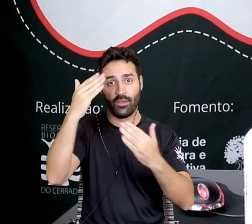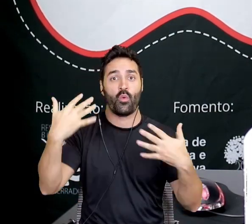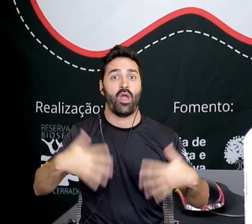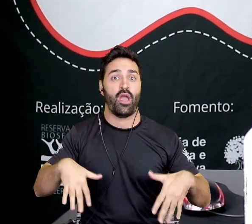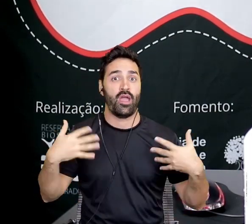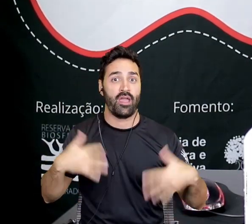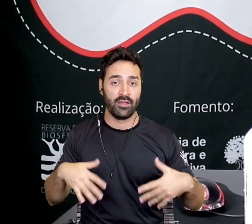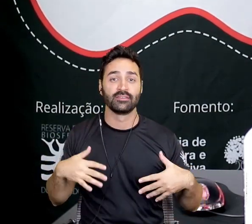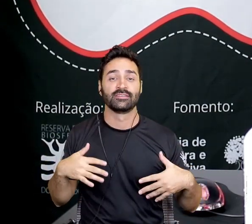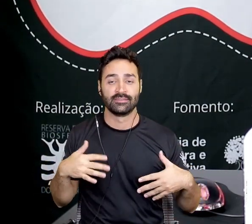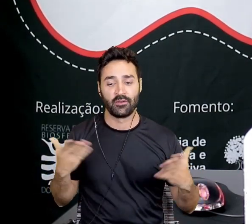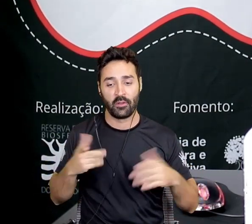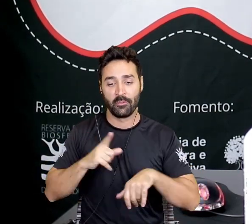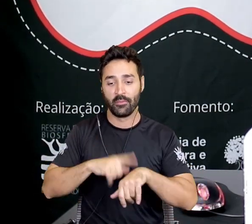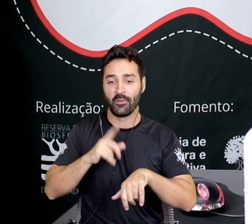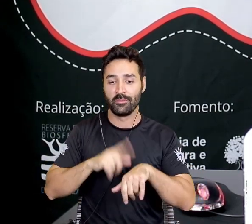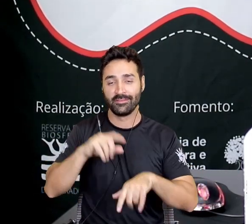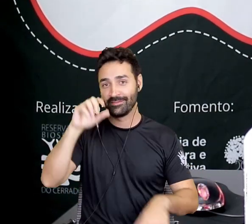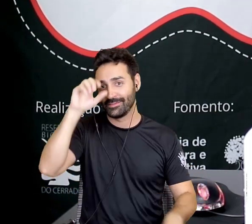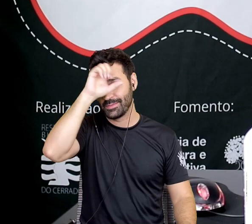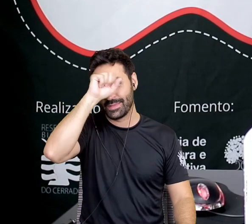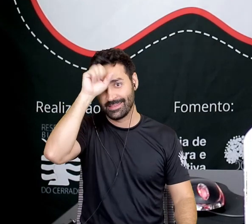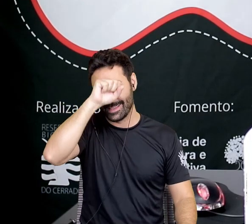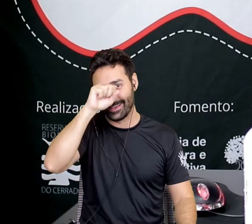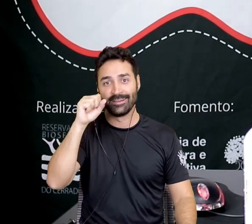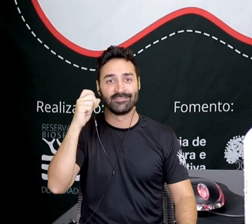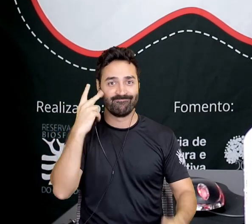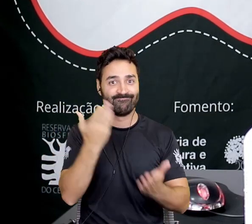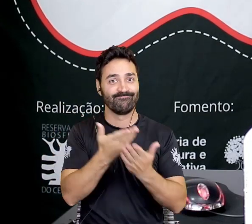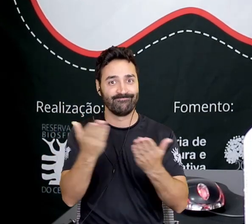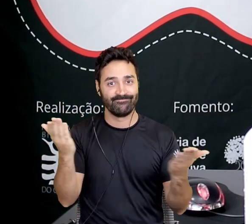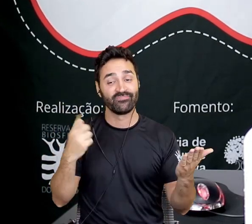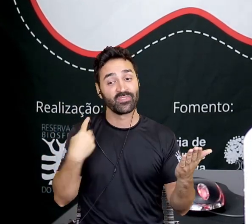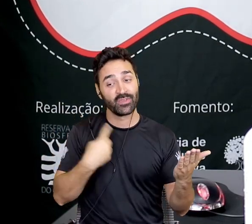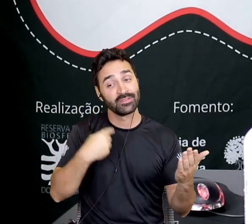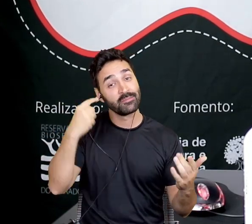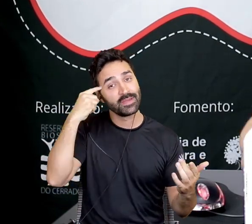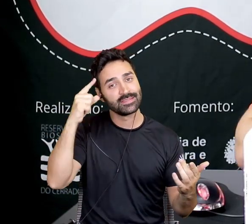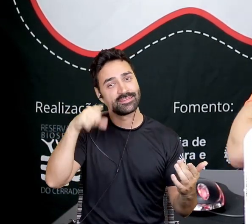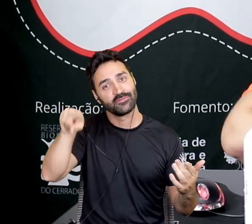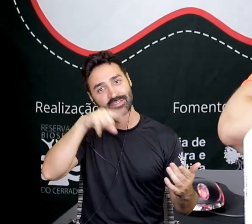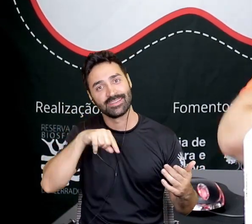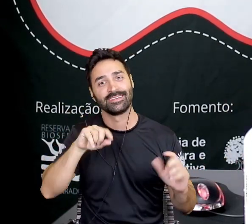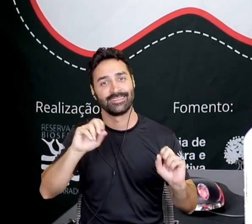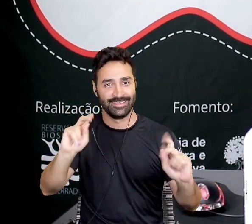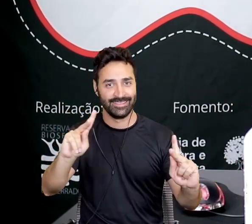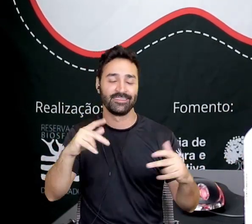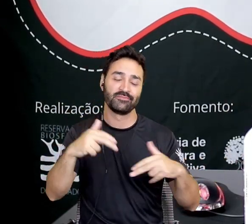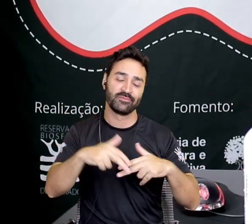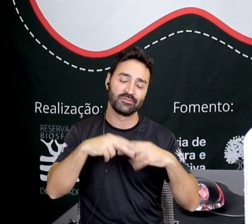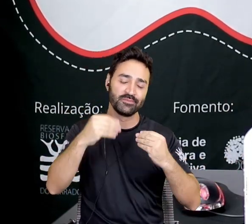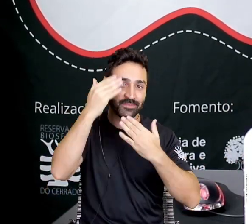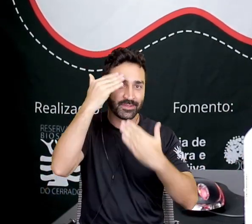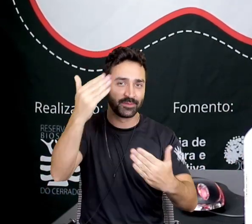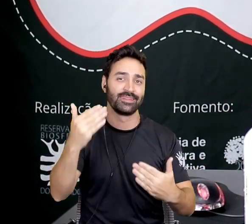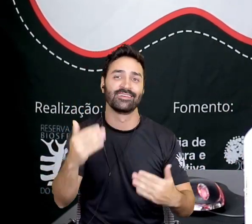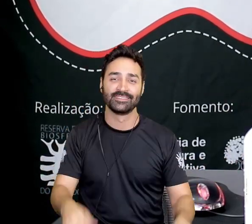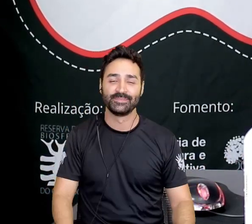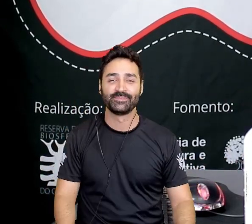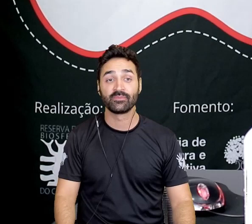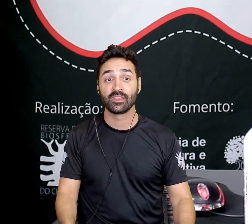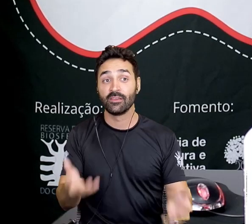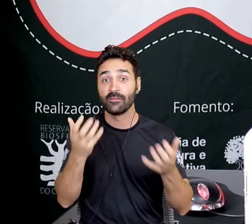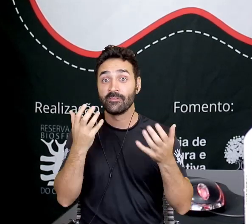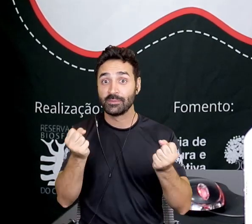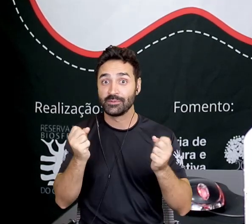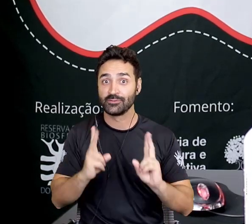para trazer esse momento de aprendizado para vocês, tá? A gente está pensando em vocês. Então, gente, muito obrigada. Mas vamos